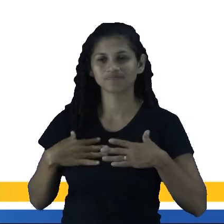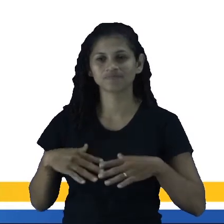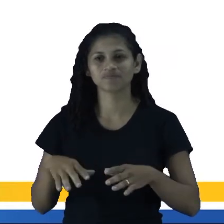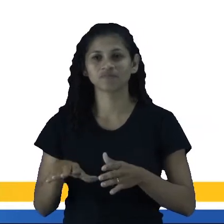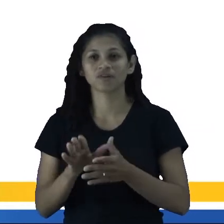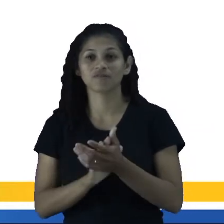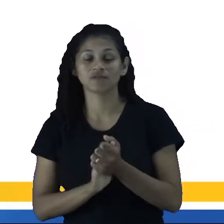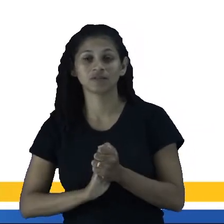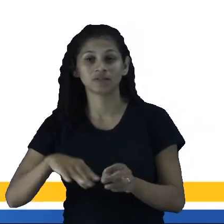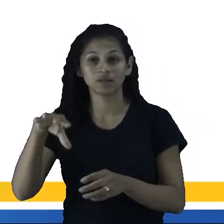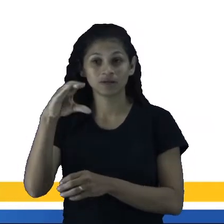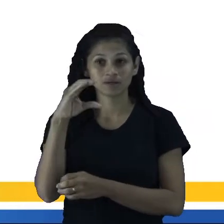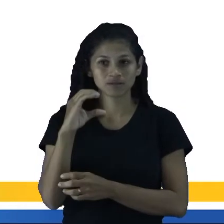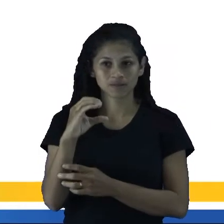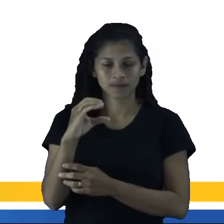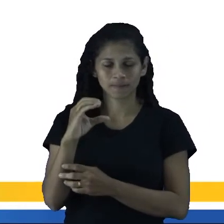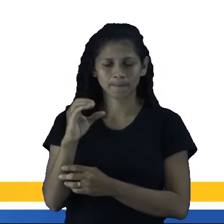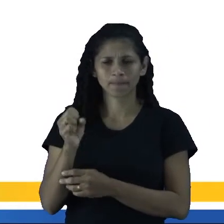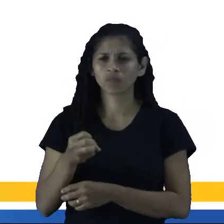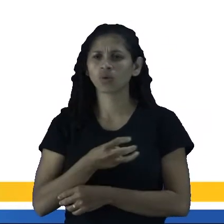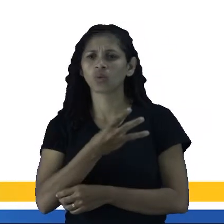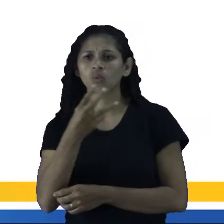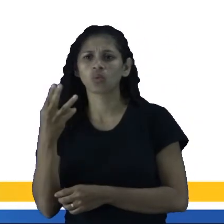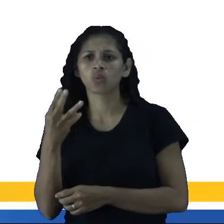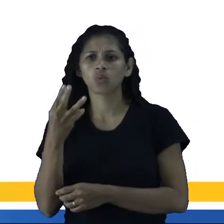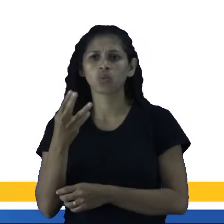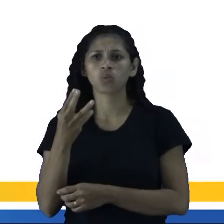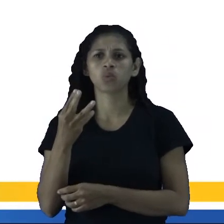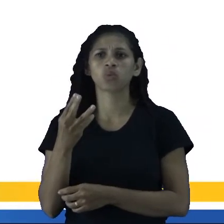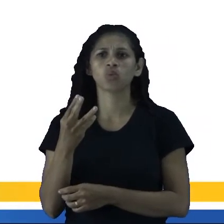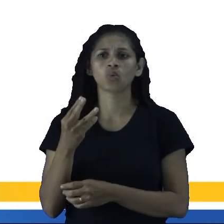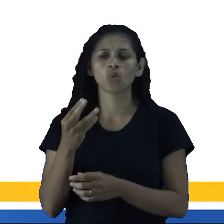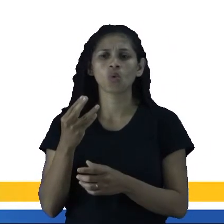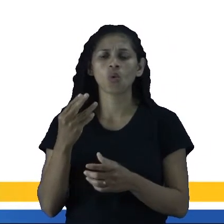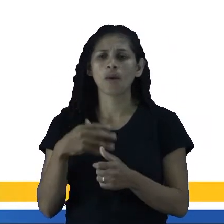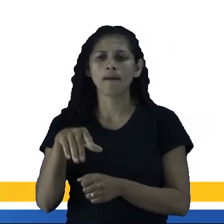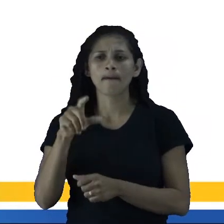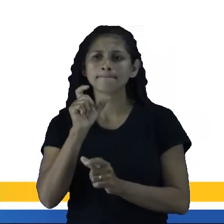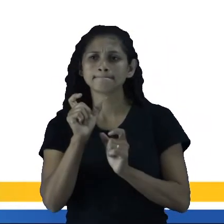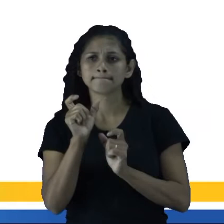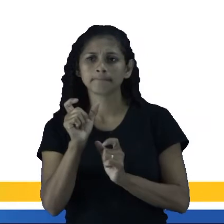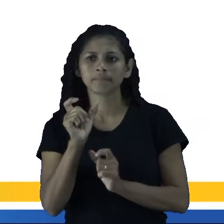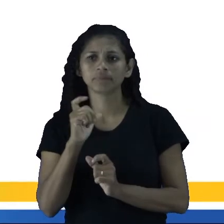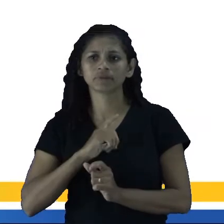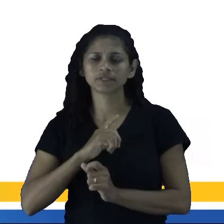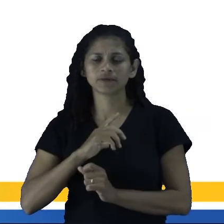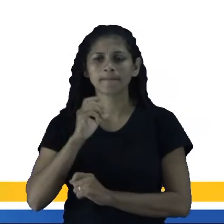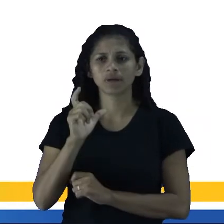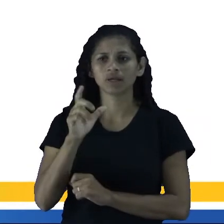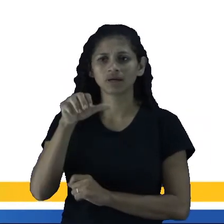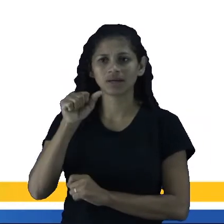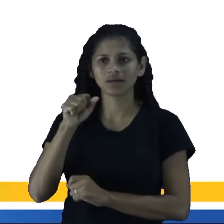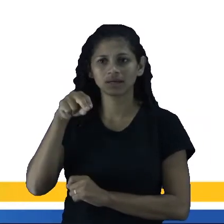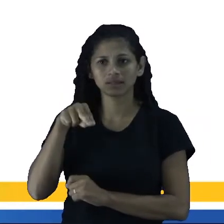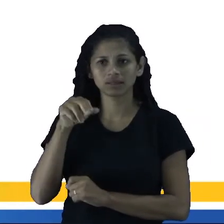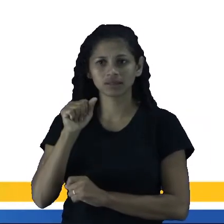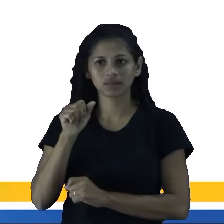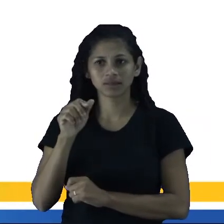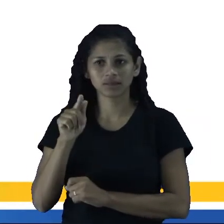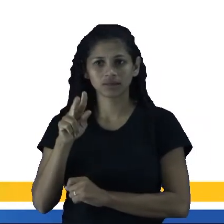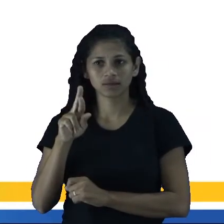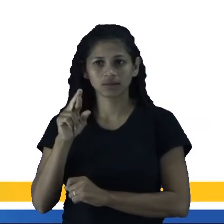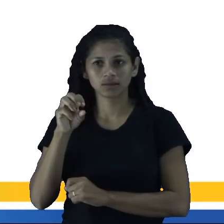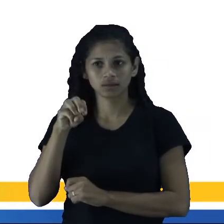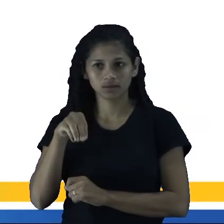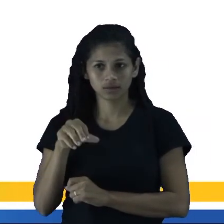agora a letra C. Quais são os anagramas existentes na palavra função, desde que as vogais A e O apareçam